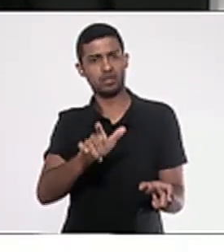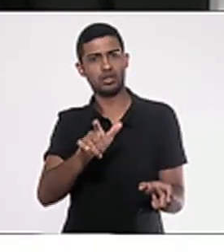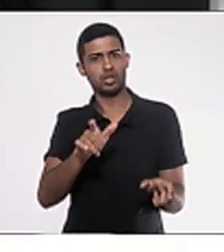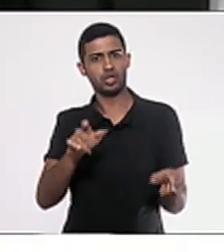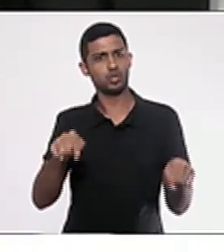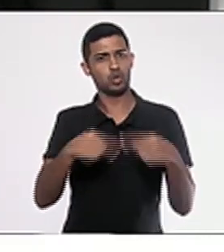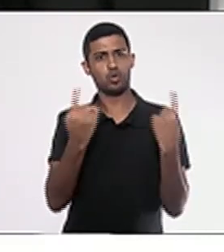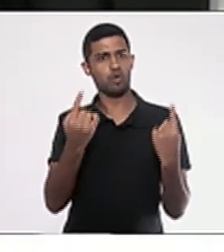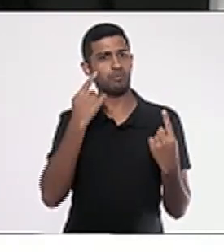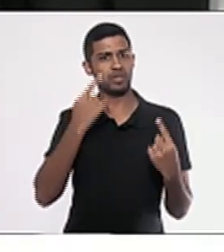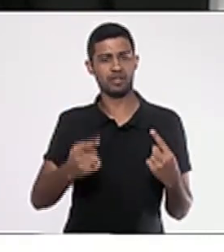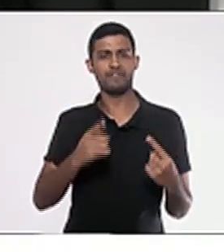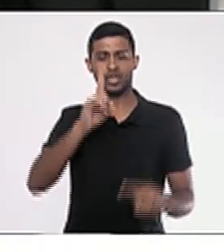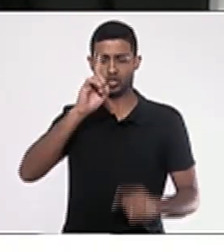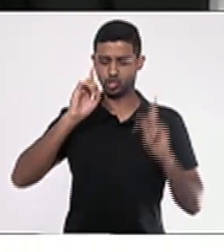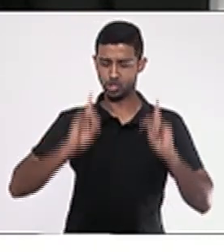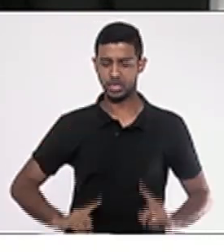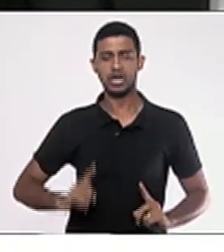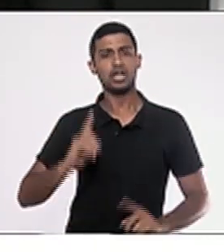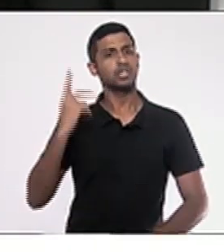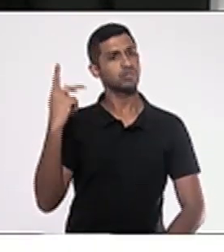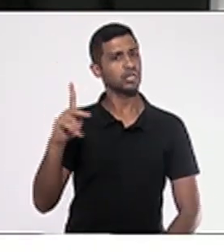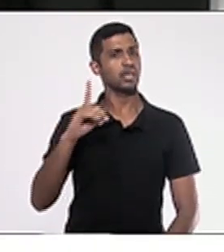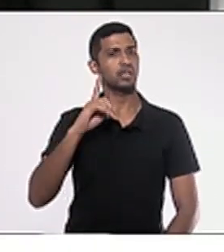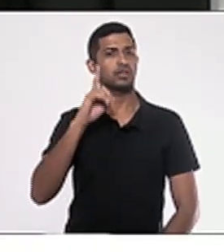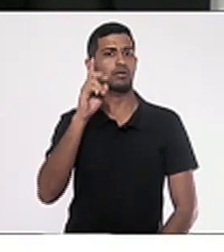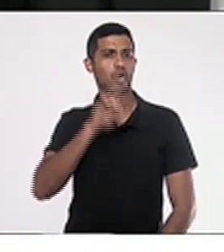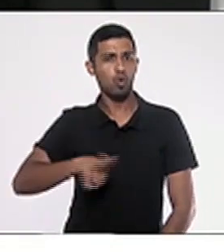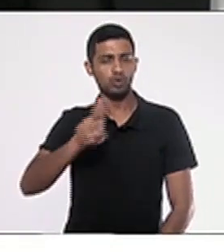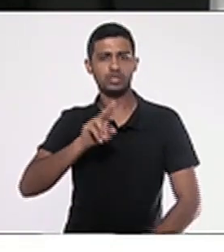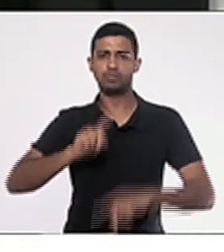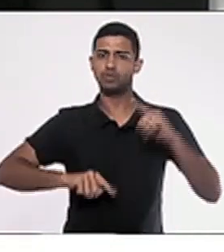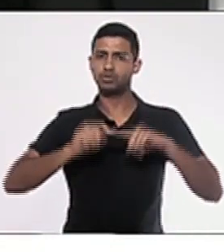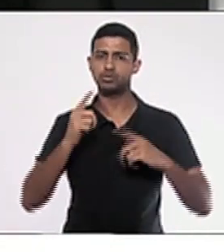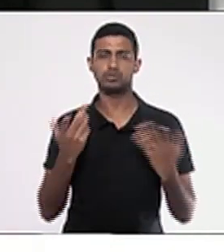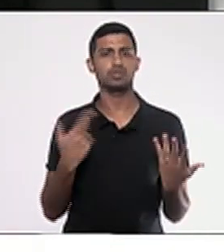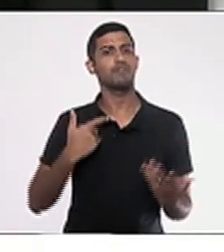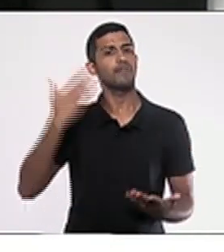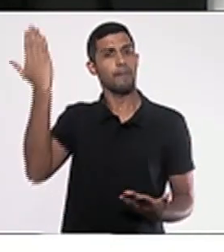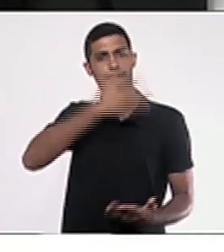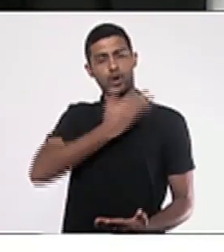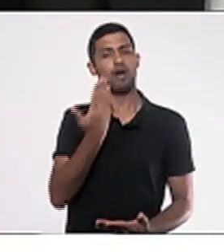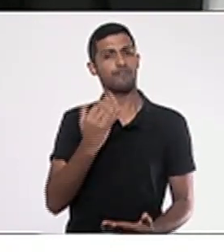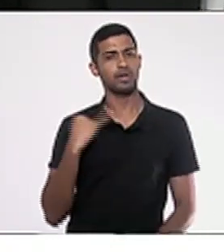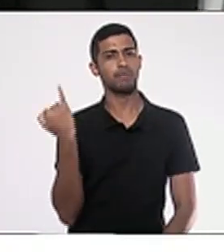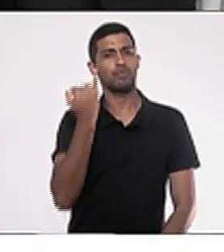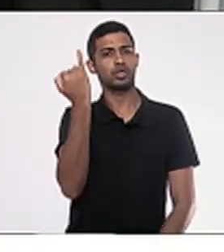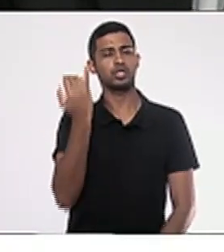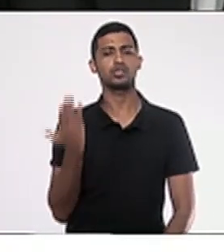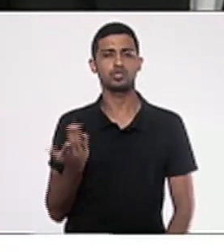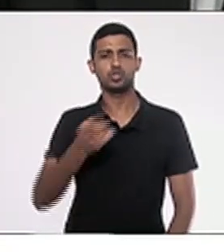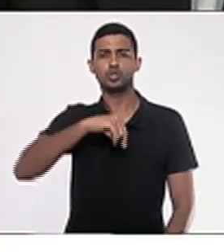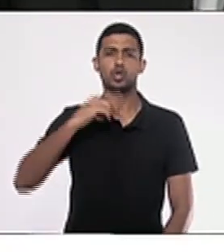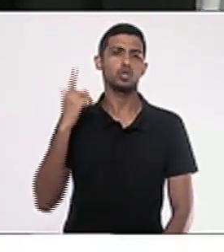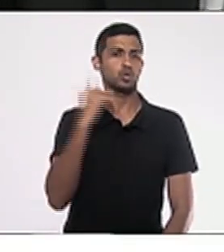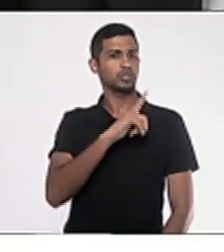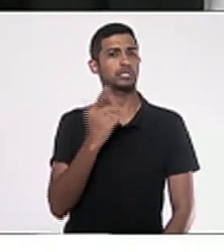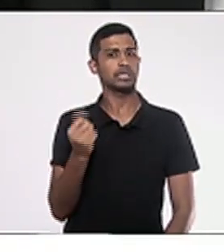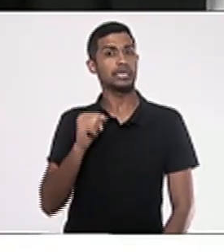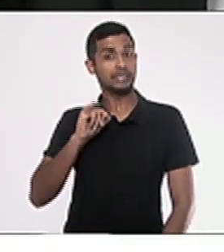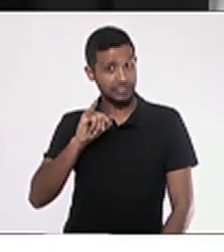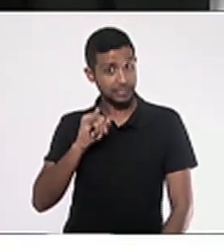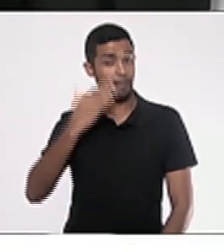Consumidor é claro que a devolução terá de ser em dobro. Então, essa prova é muito importante até para a gente conseguir, caso isso